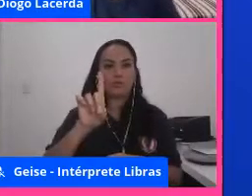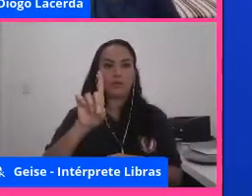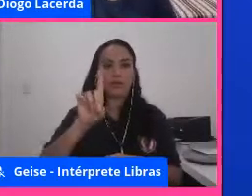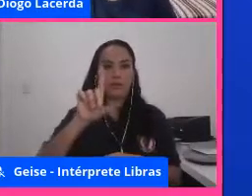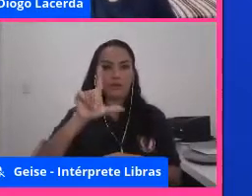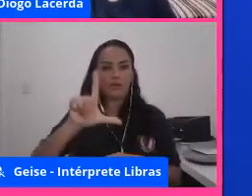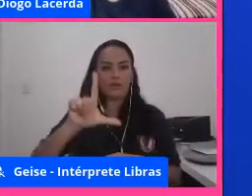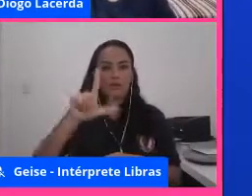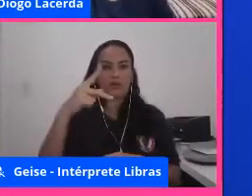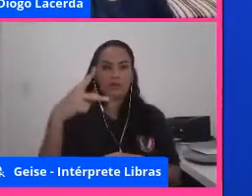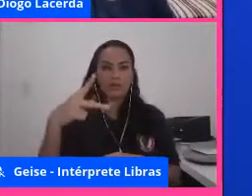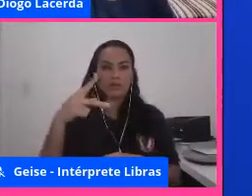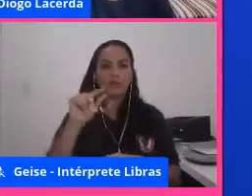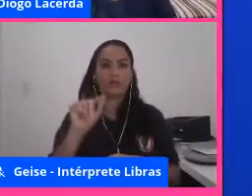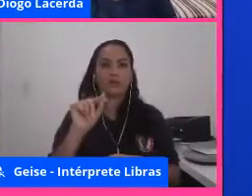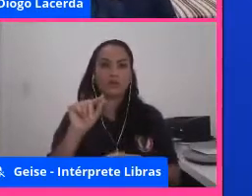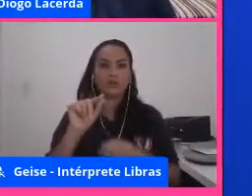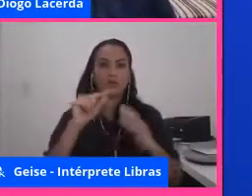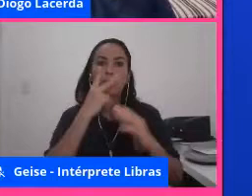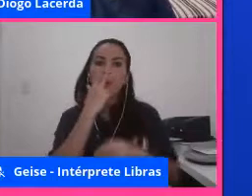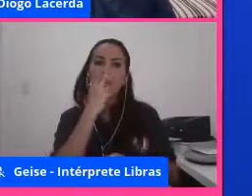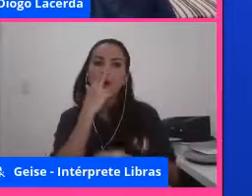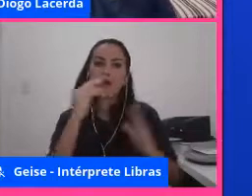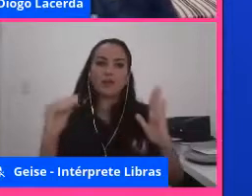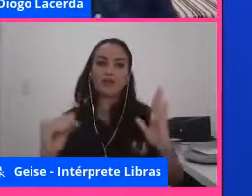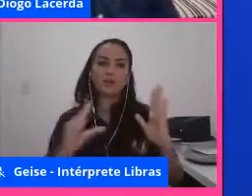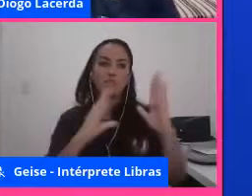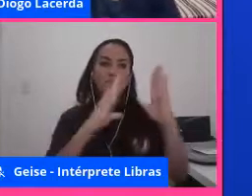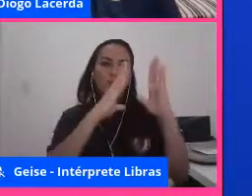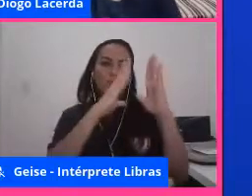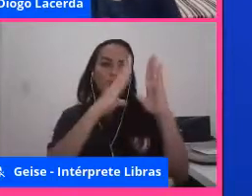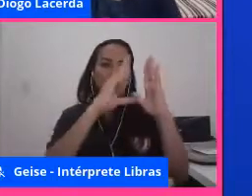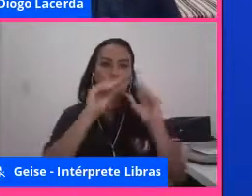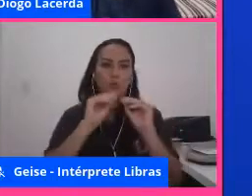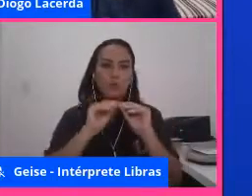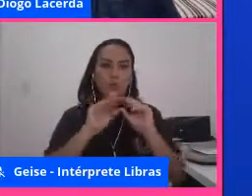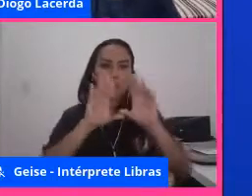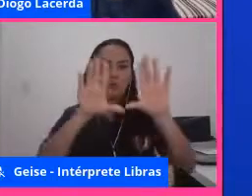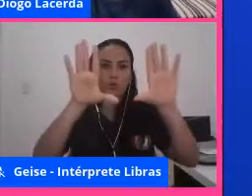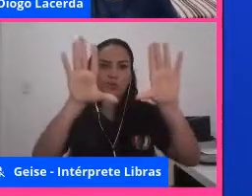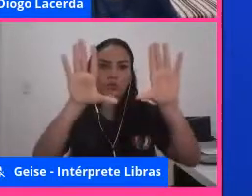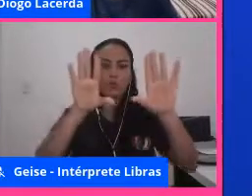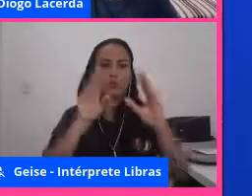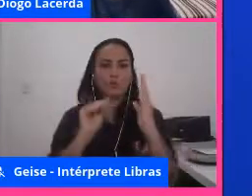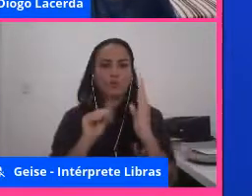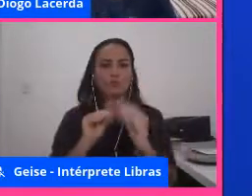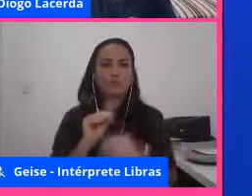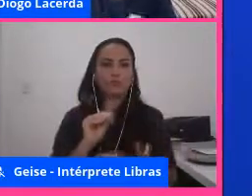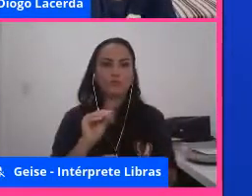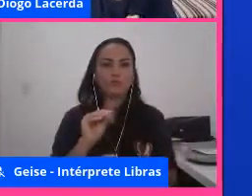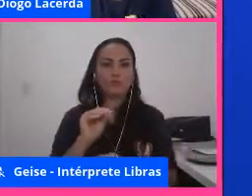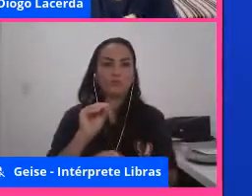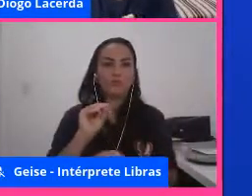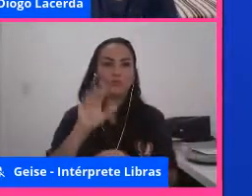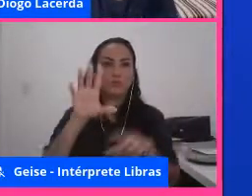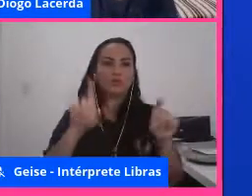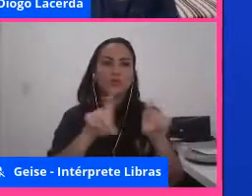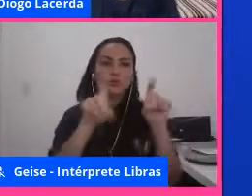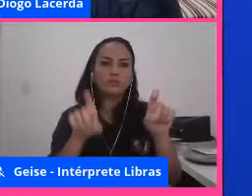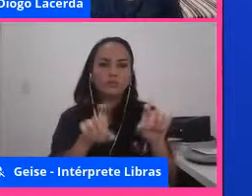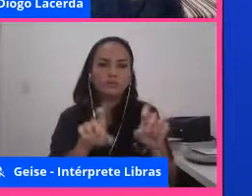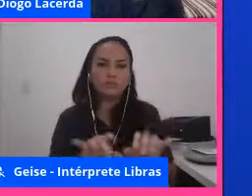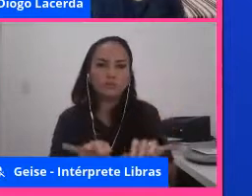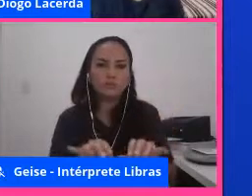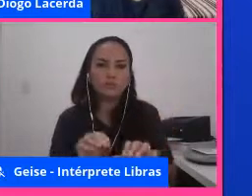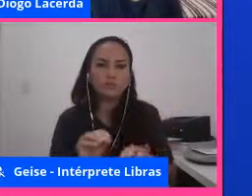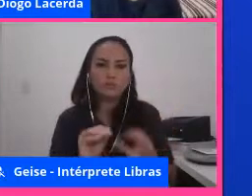usa um projetor digital de alta resolução, né? E que basicamente você vai usar, em vez de